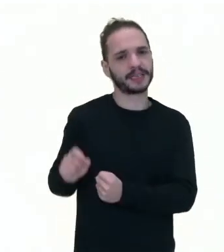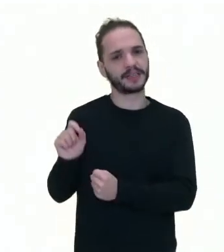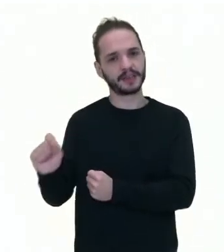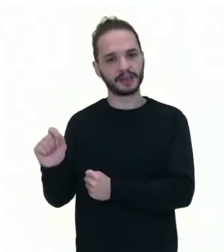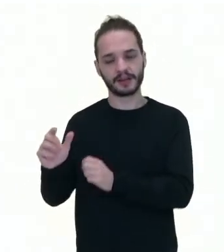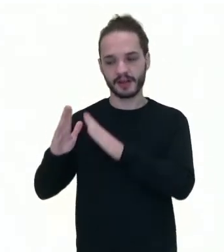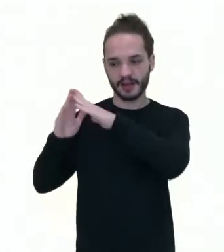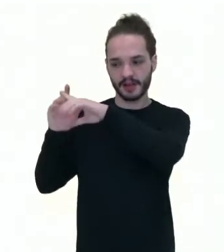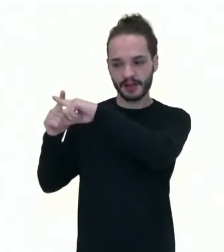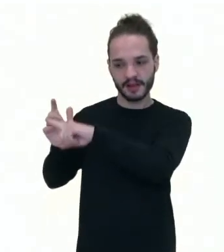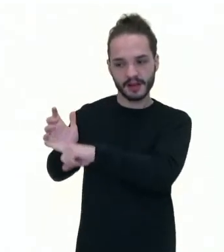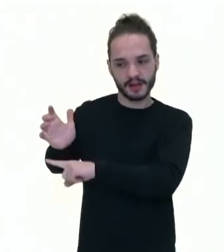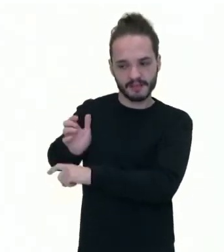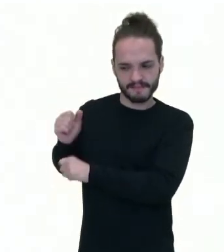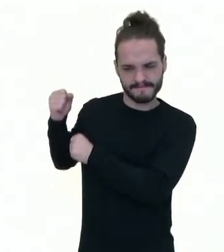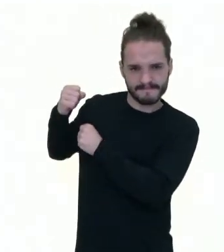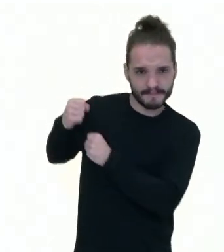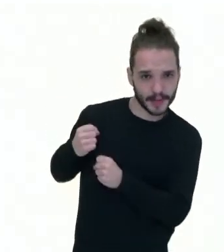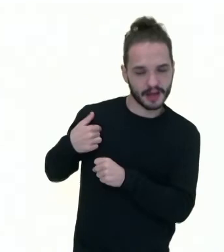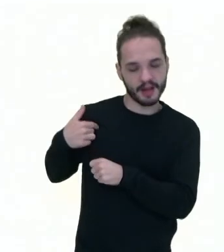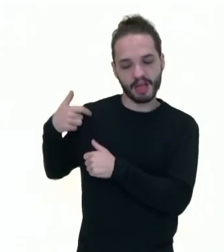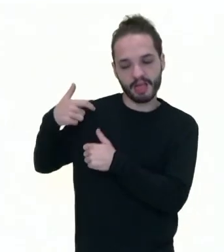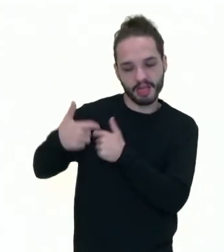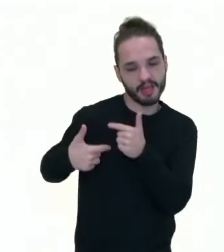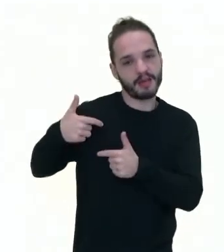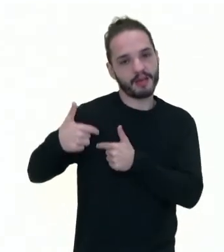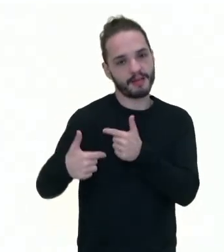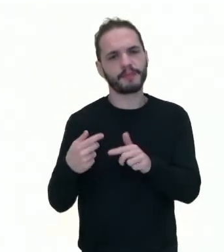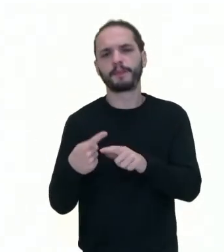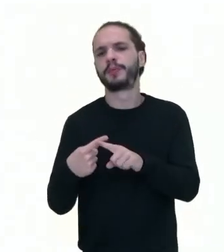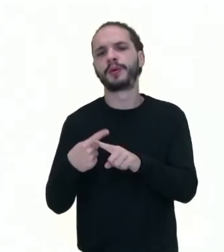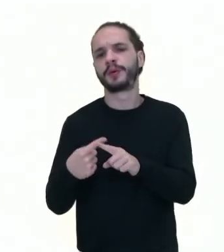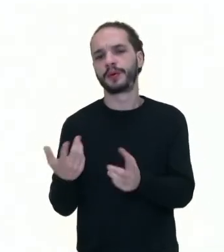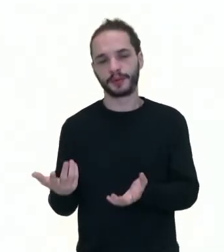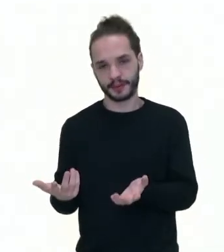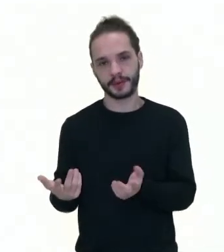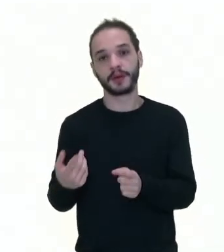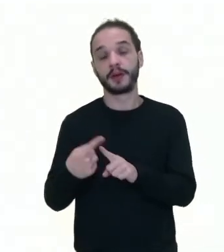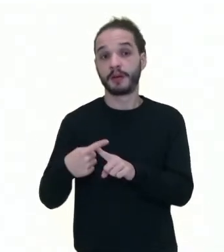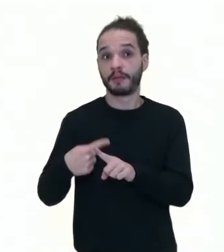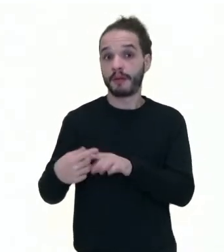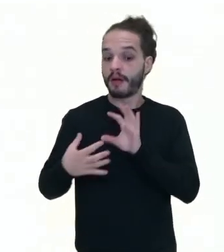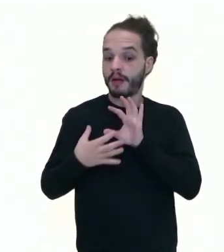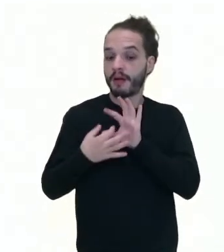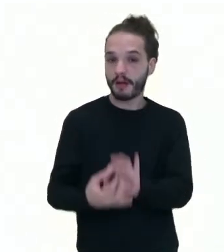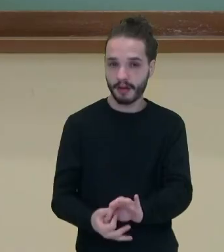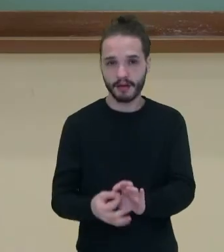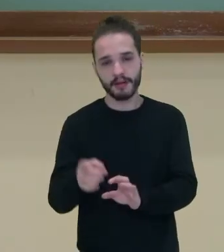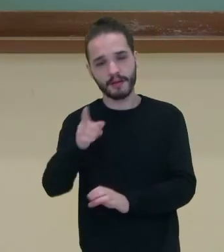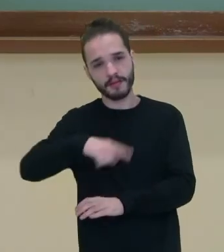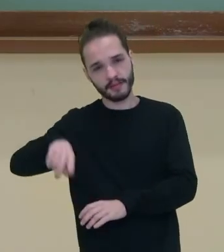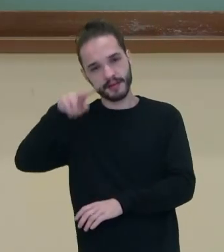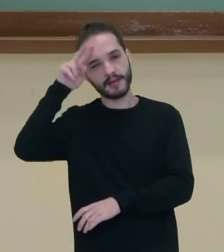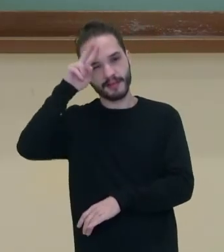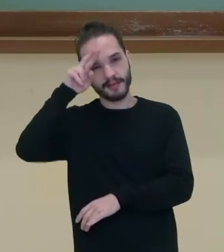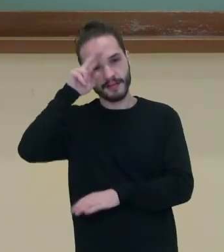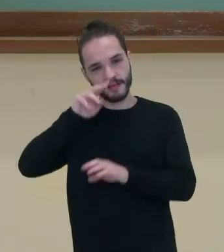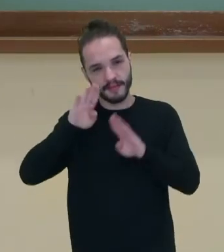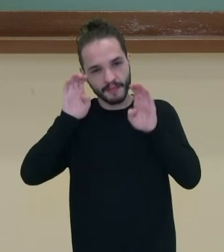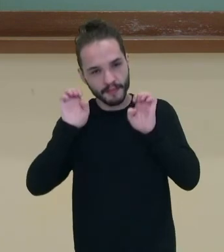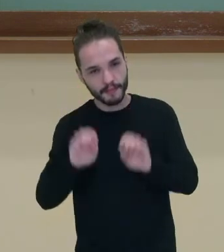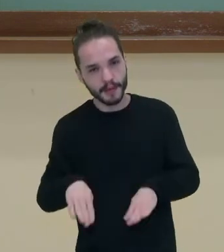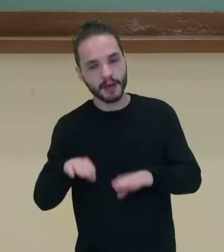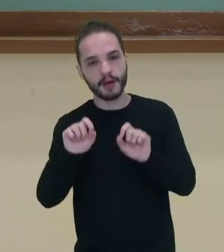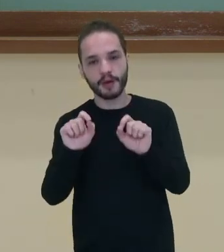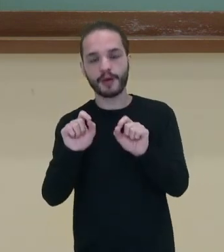o clero e a nobreza colocava sobre eles. E por que isso, gente? Porque neste contexto, como vocês lembram bem,